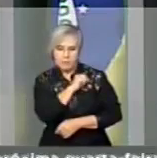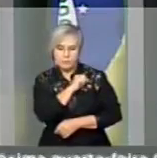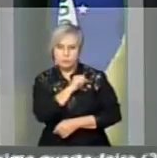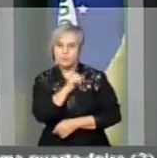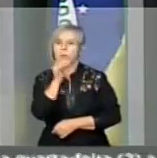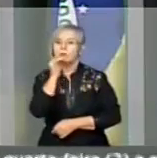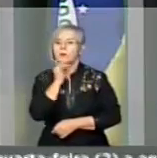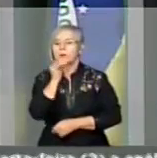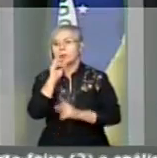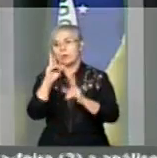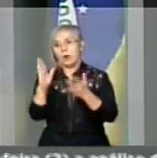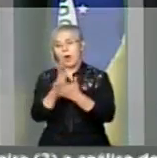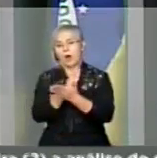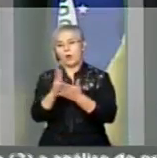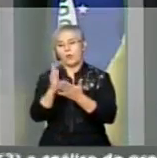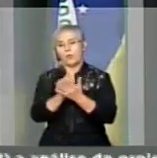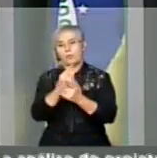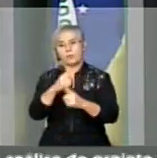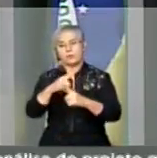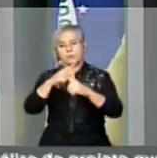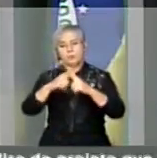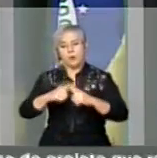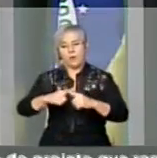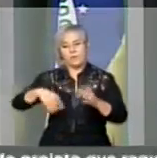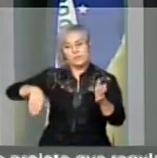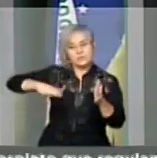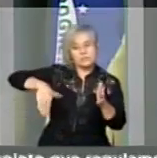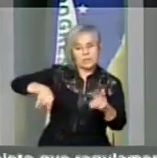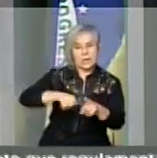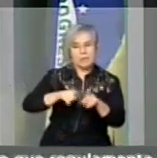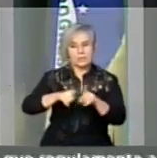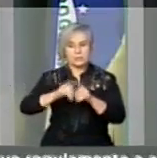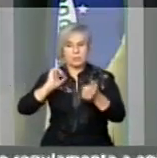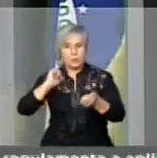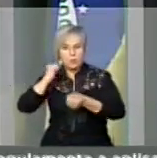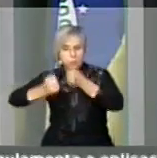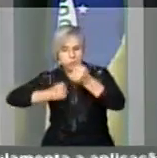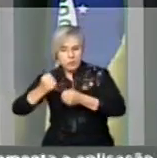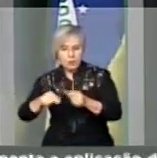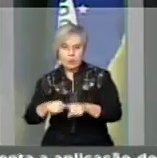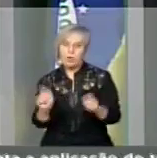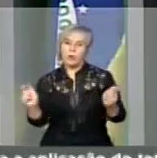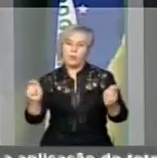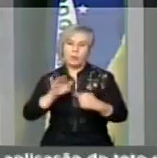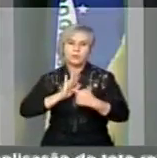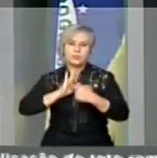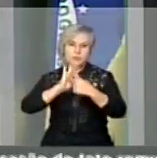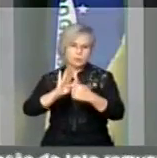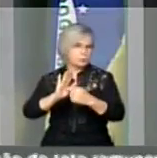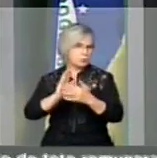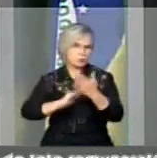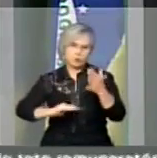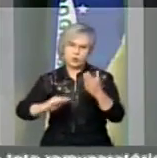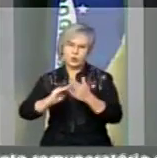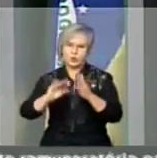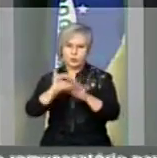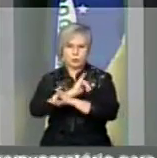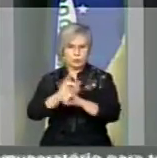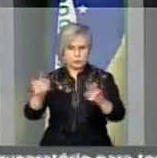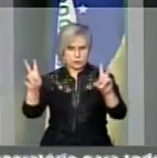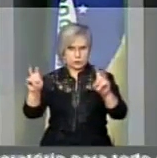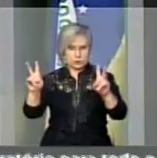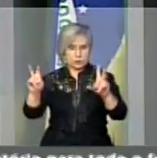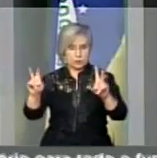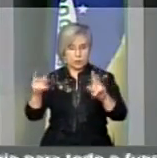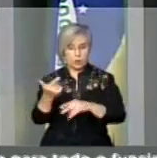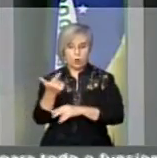é o caso de algumas provas de natação e do atletismo, o mais adequado será permitir a exibição da prova na íntegra pelo noticiário. Nas